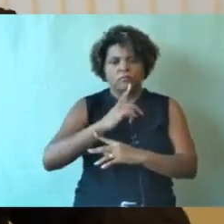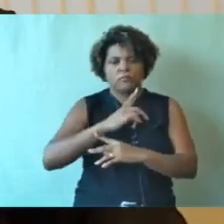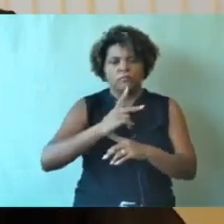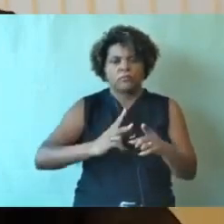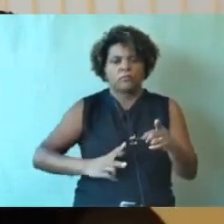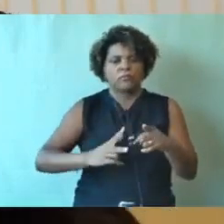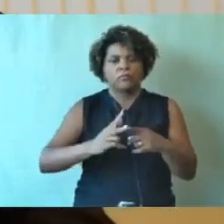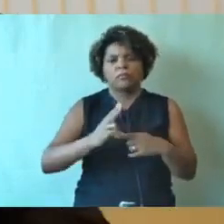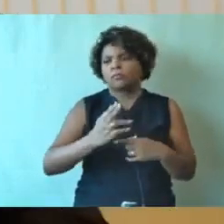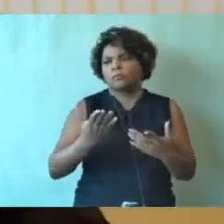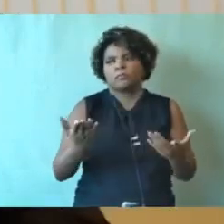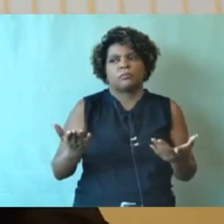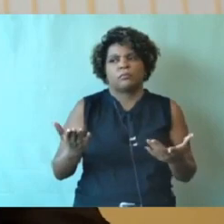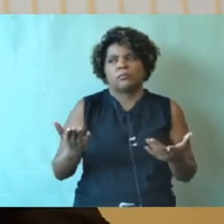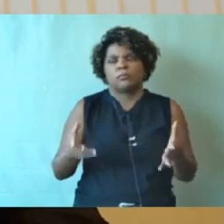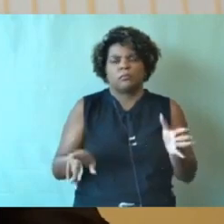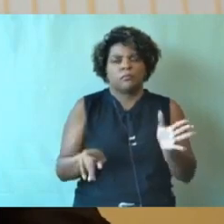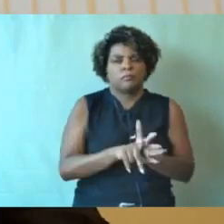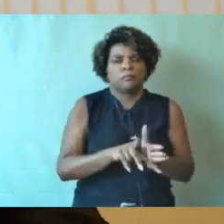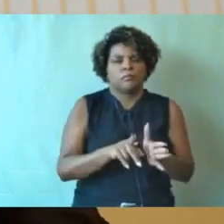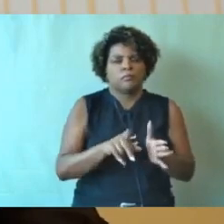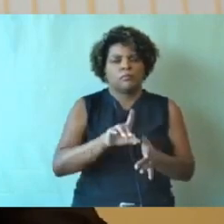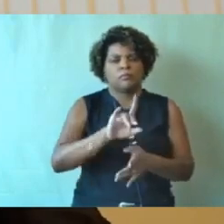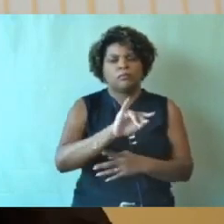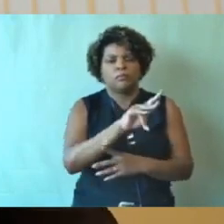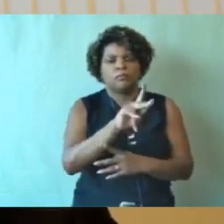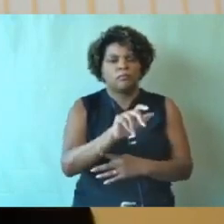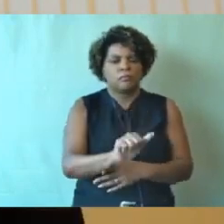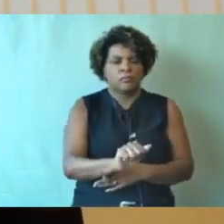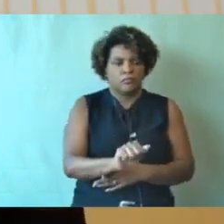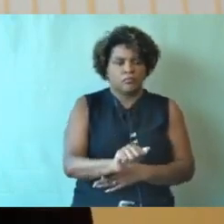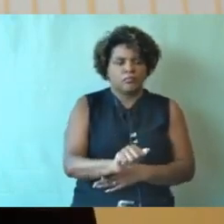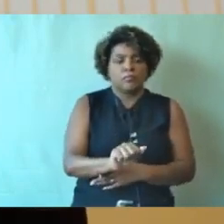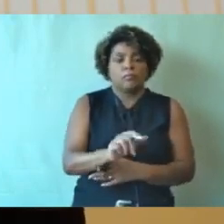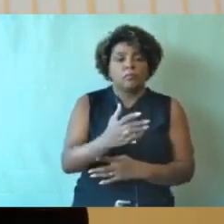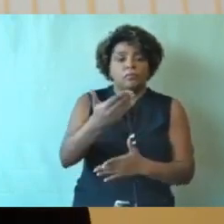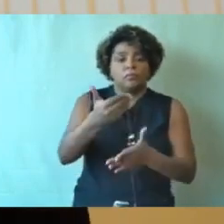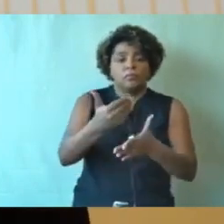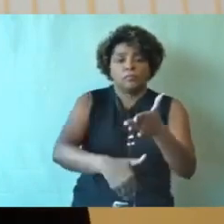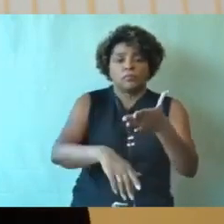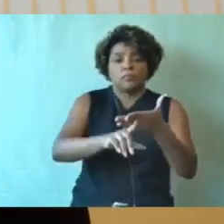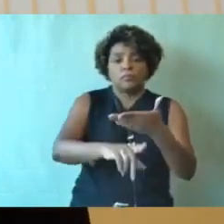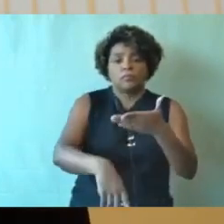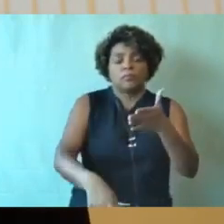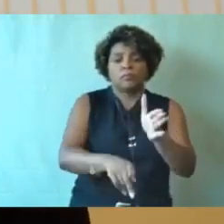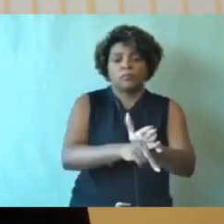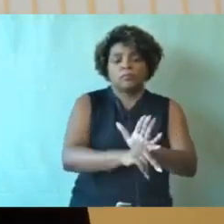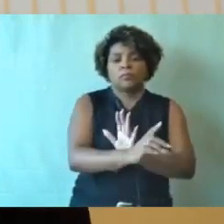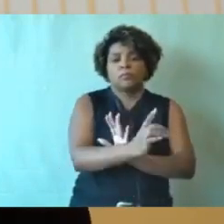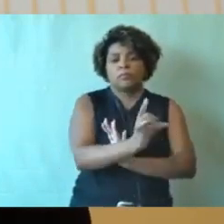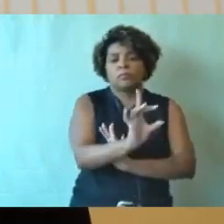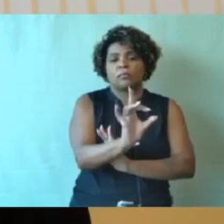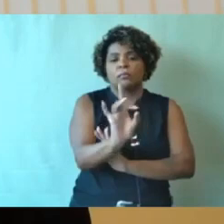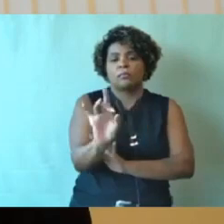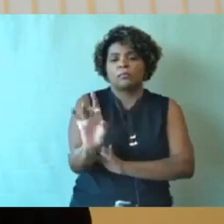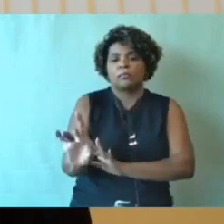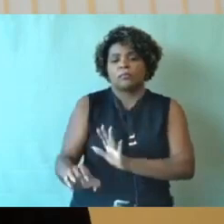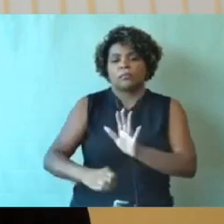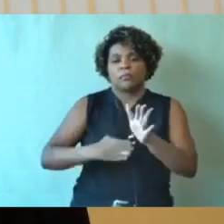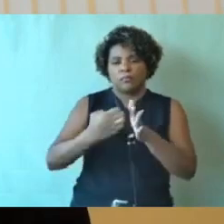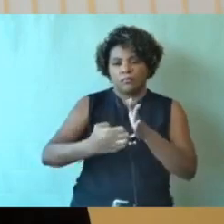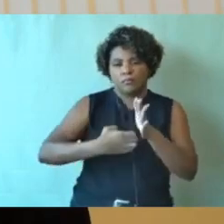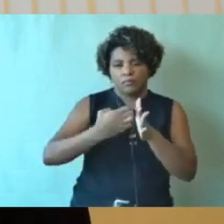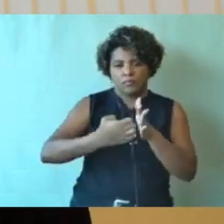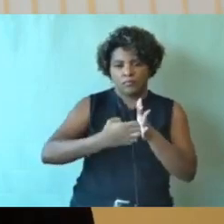X, esse dinheiro não vai ser descontado dessa empresa. Se a empresa ela teve penalidade, a penalidade